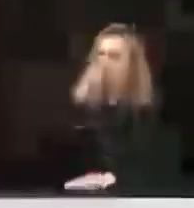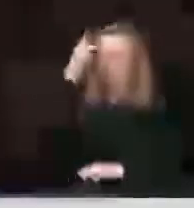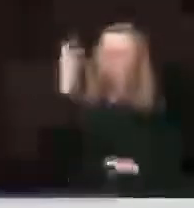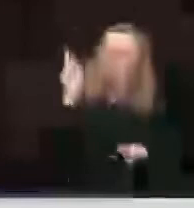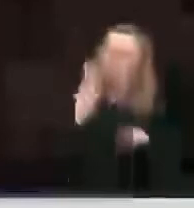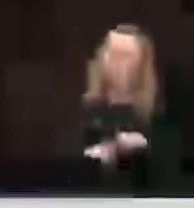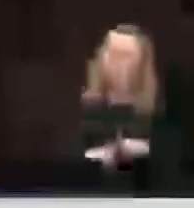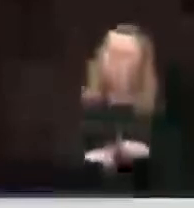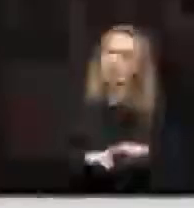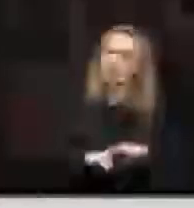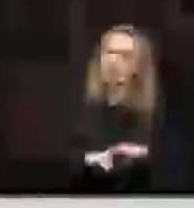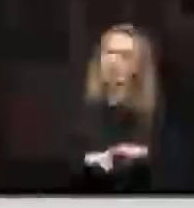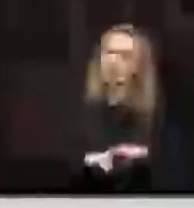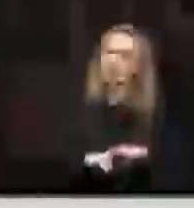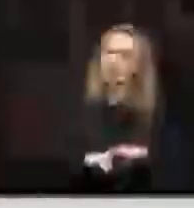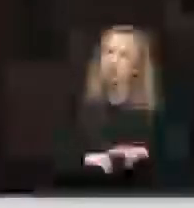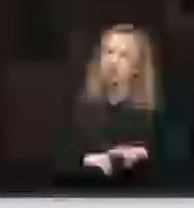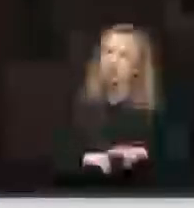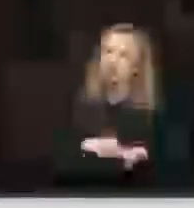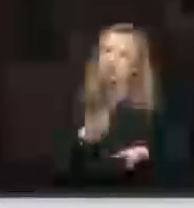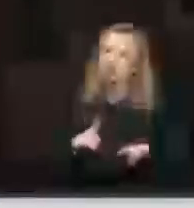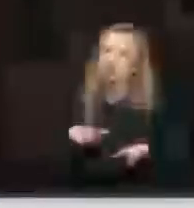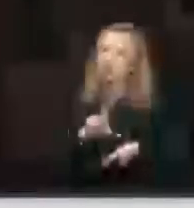mil presos provisórios.